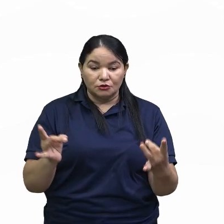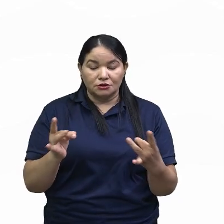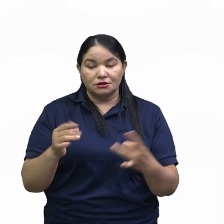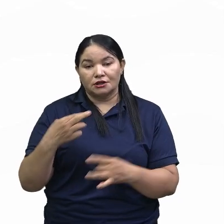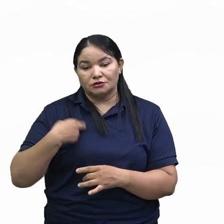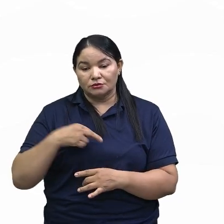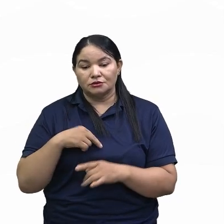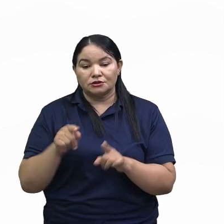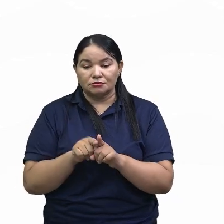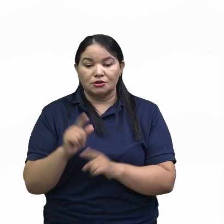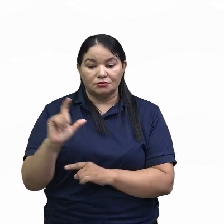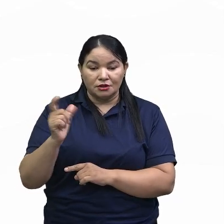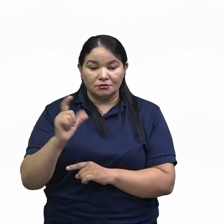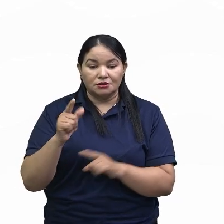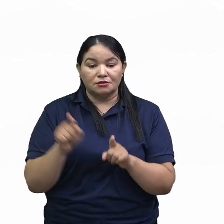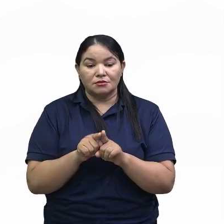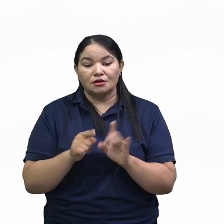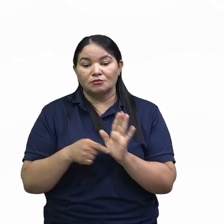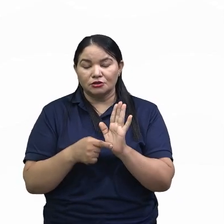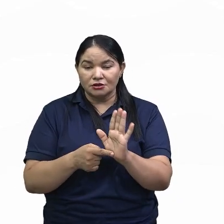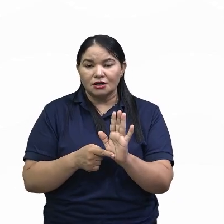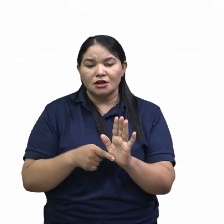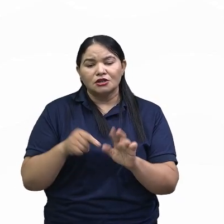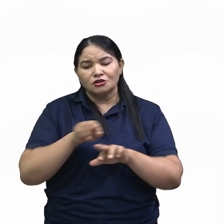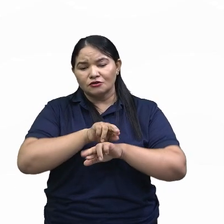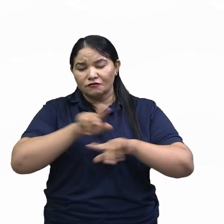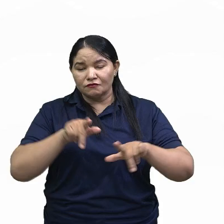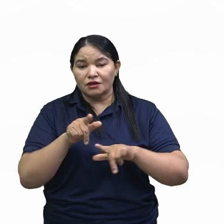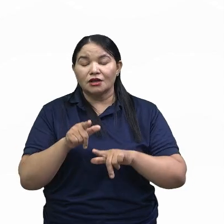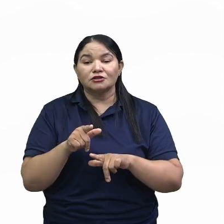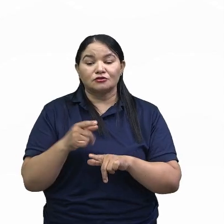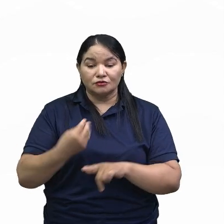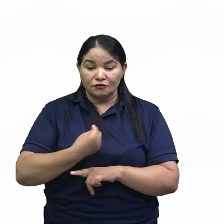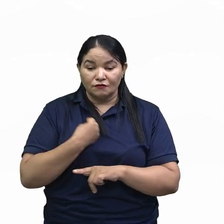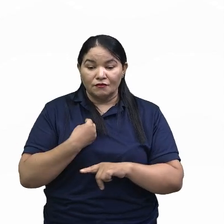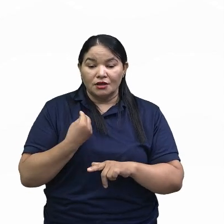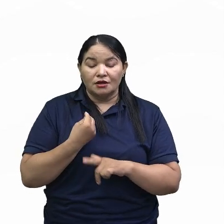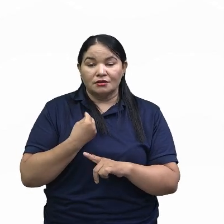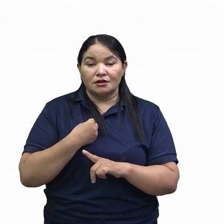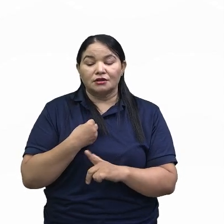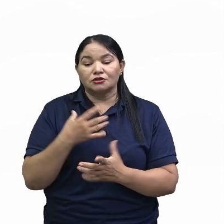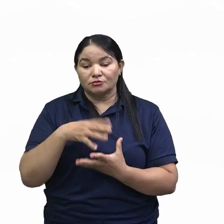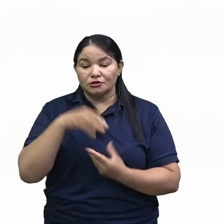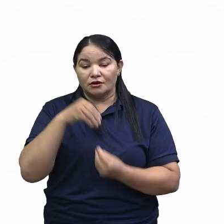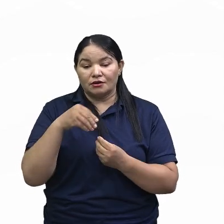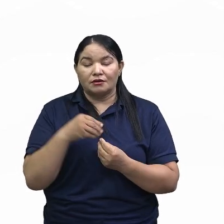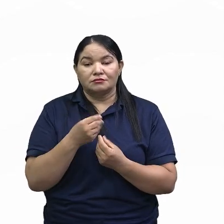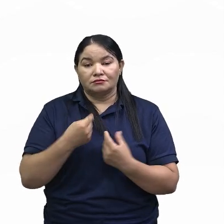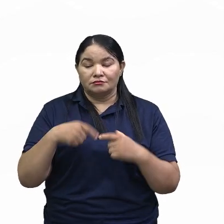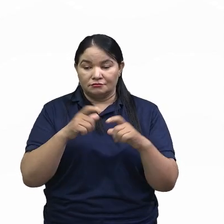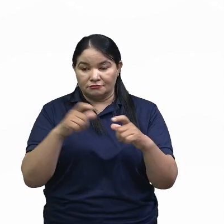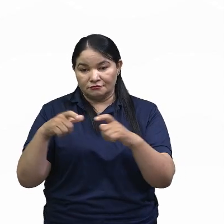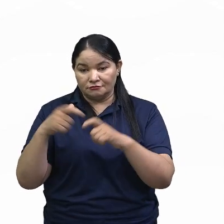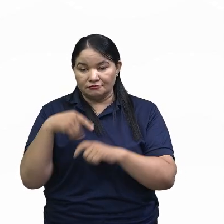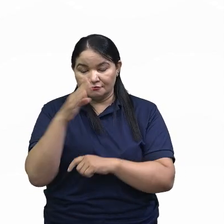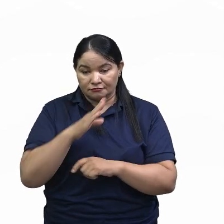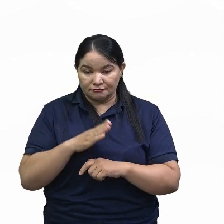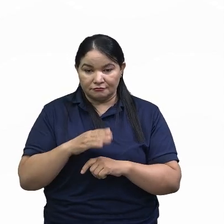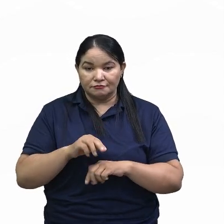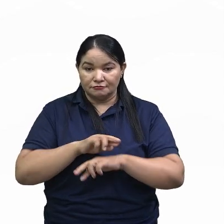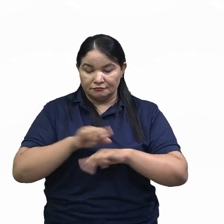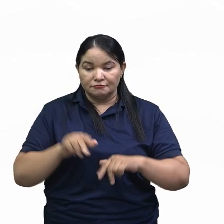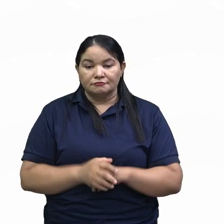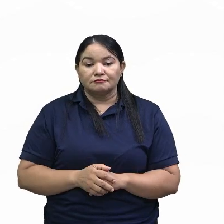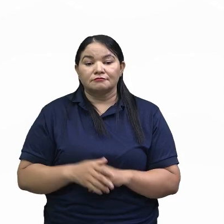o islamismo, mostrando a pluralidade espiritual presente no território brasileiro.